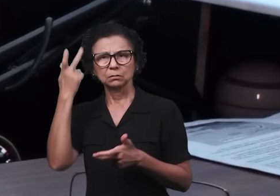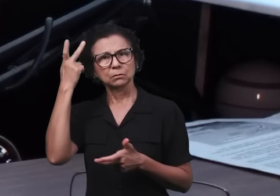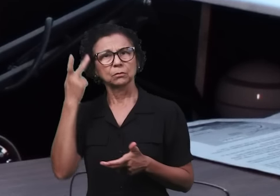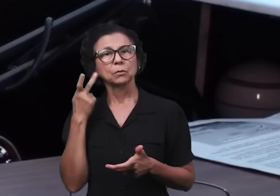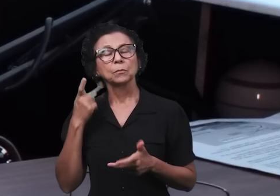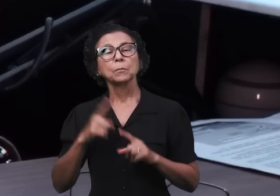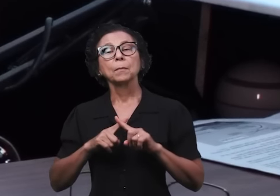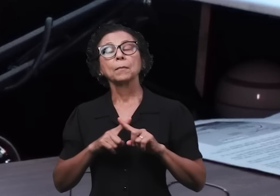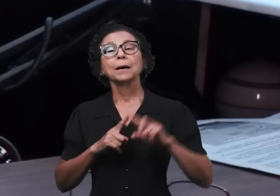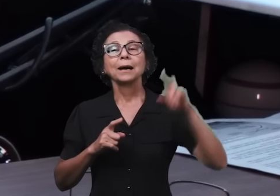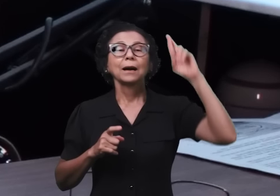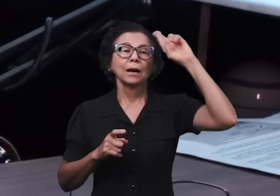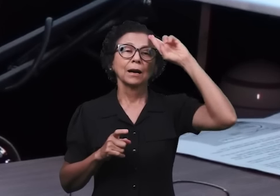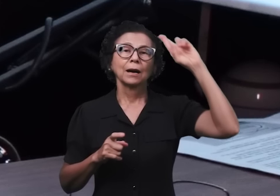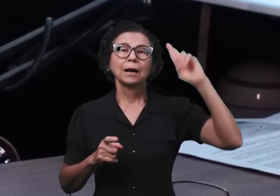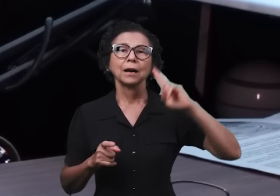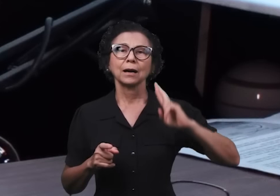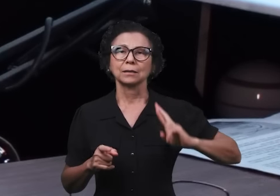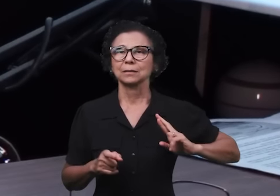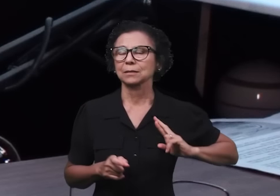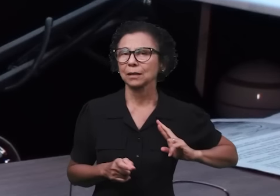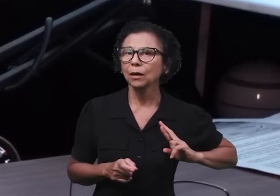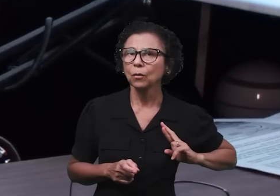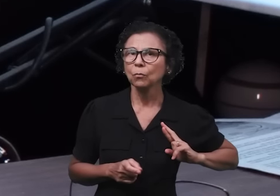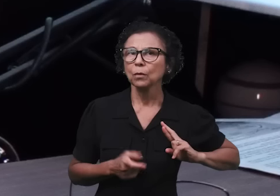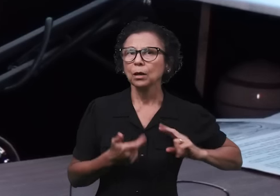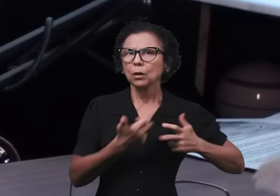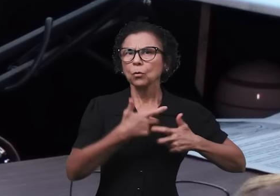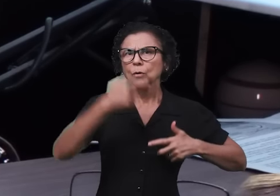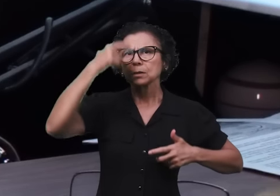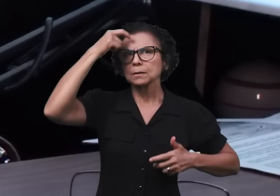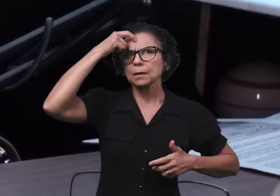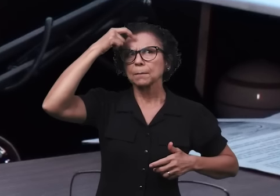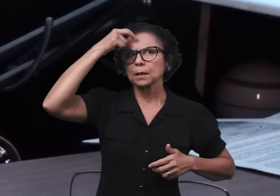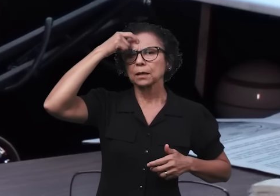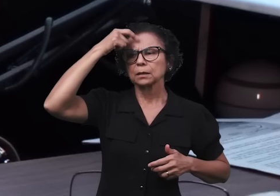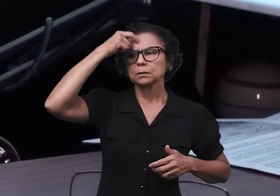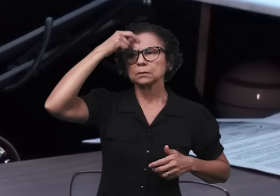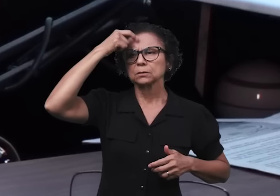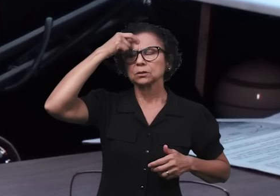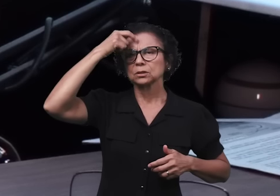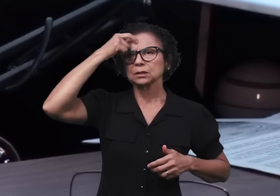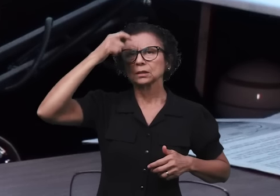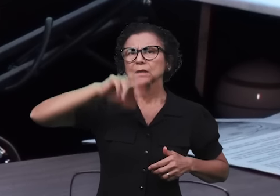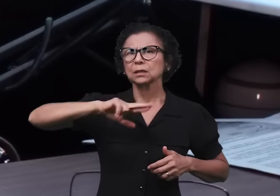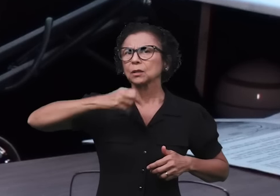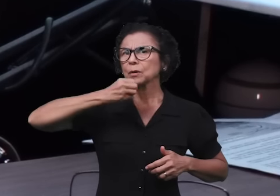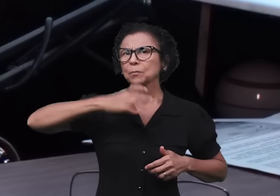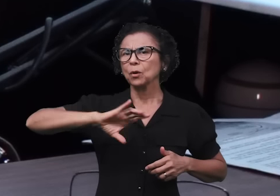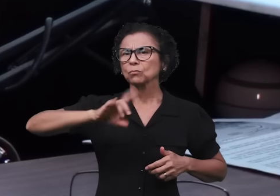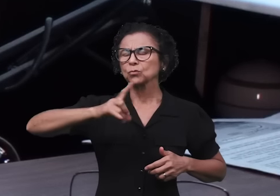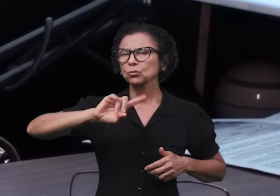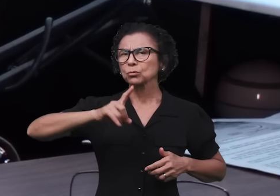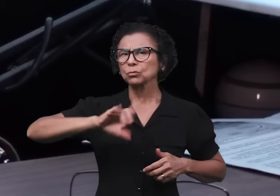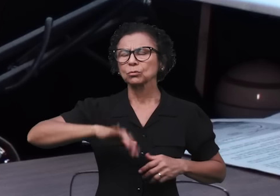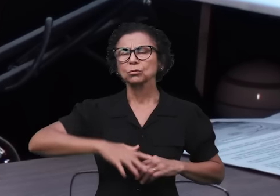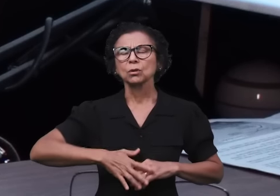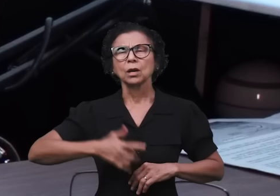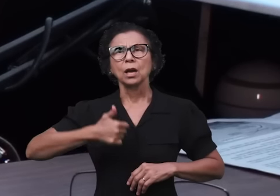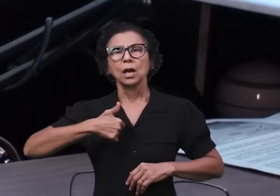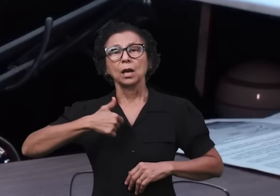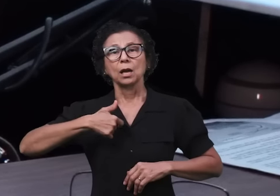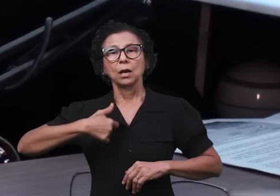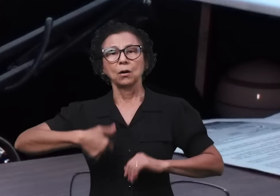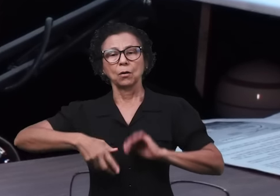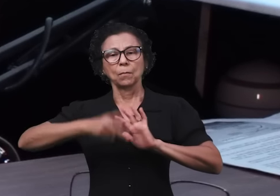citado aqui, está referindo àquilo que está na nossa mente e que não é bom dentro daquilo que Deus quer.